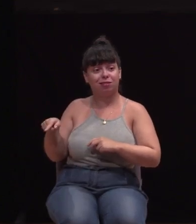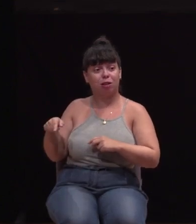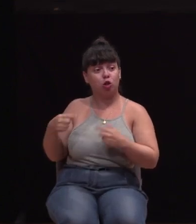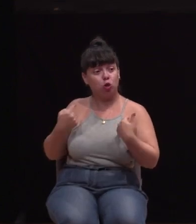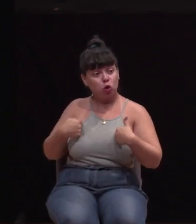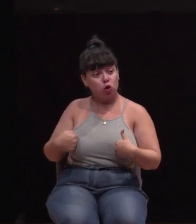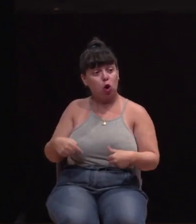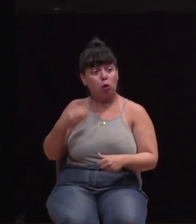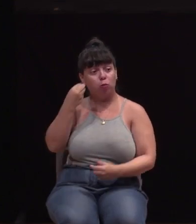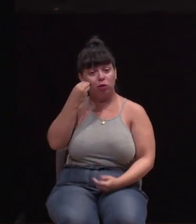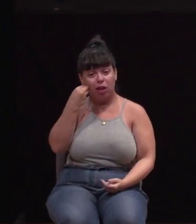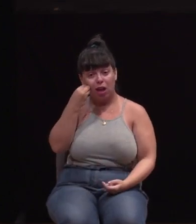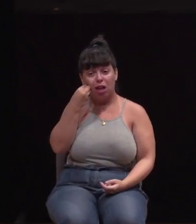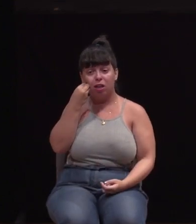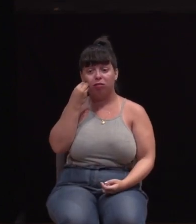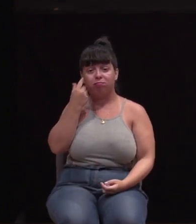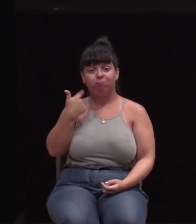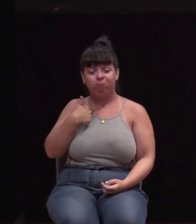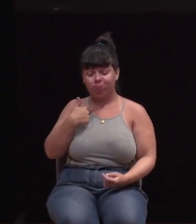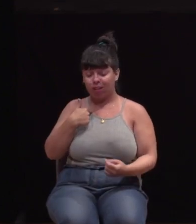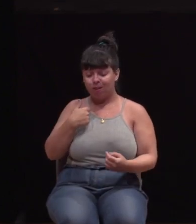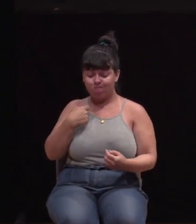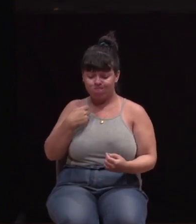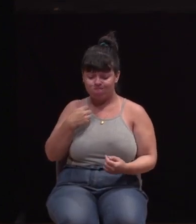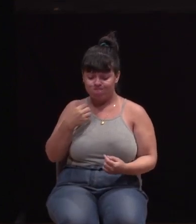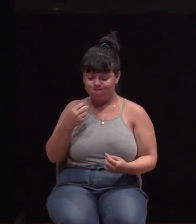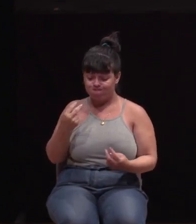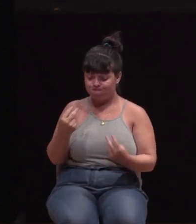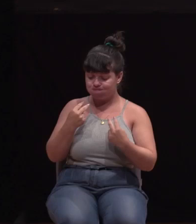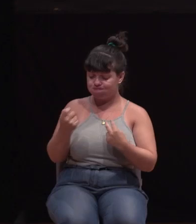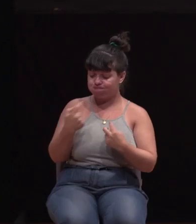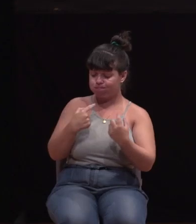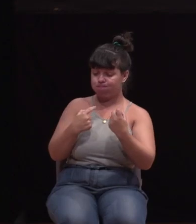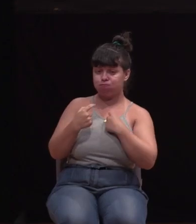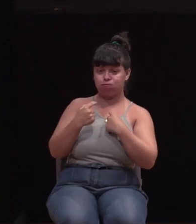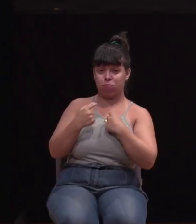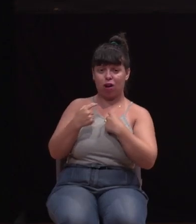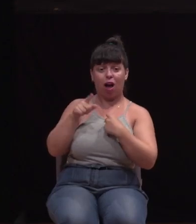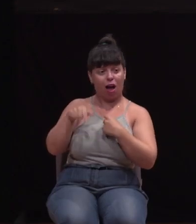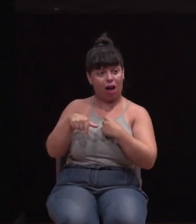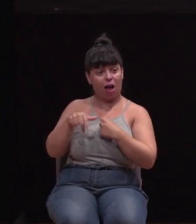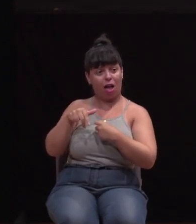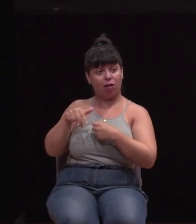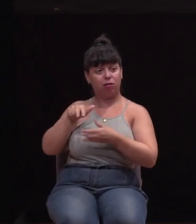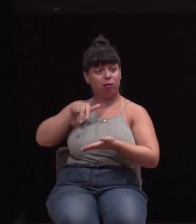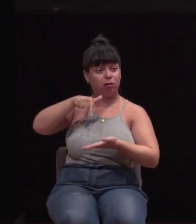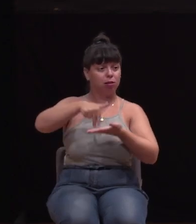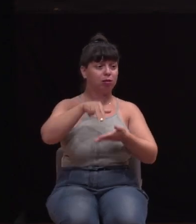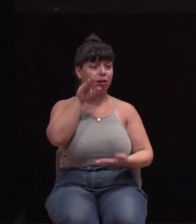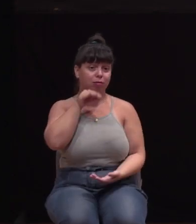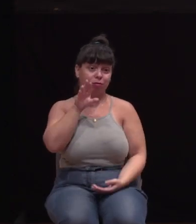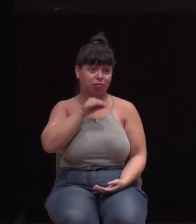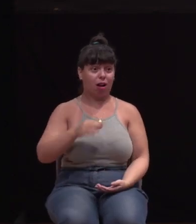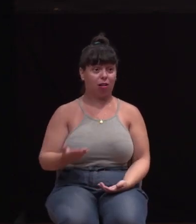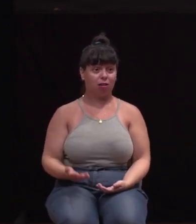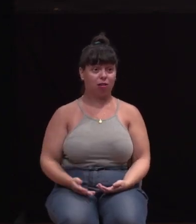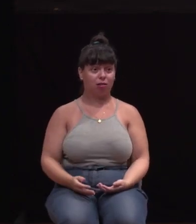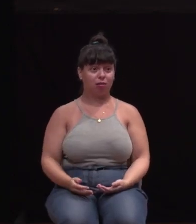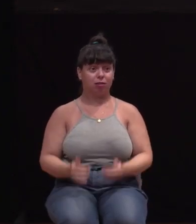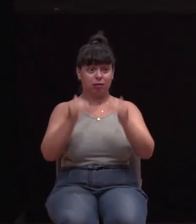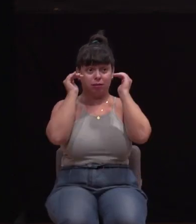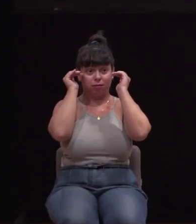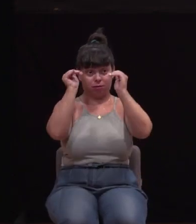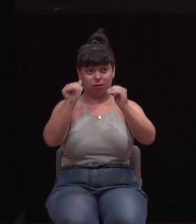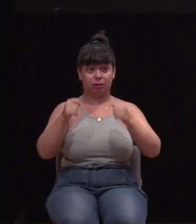negros, marcados pela racialidade, pelo racismo, pelo preconceito. Isso é lugar de fala, né? Assim, E ele tem que ser